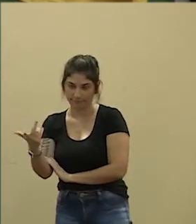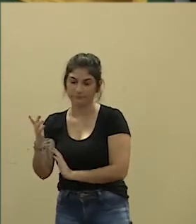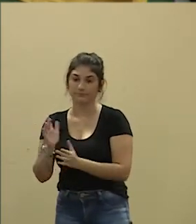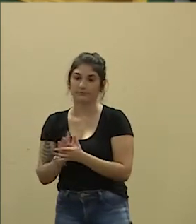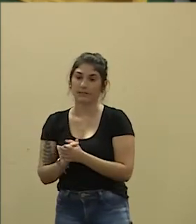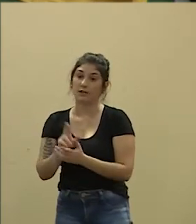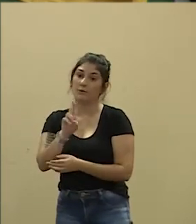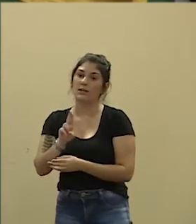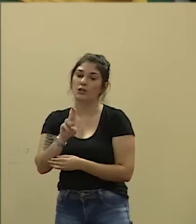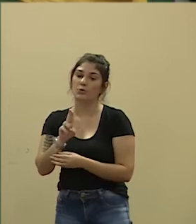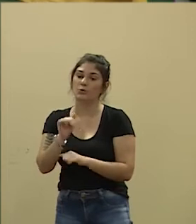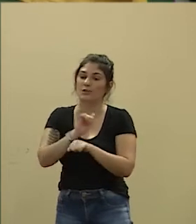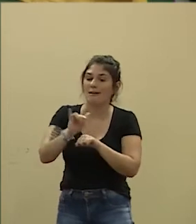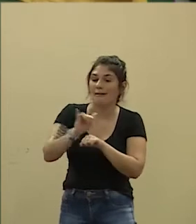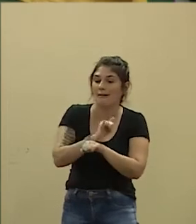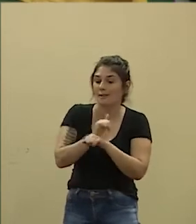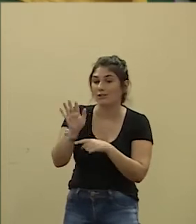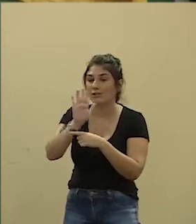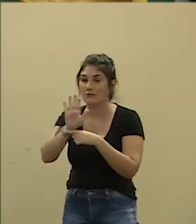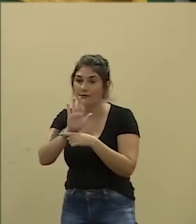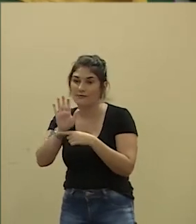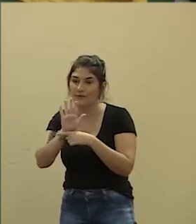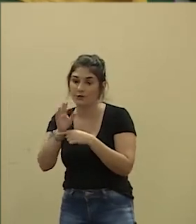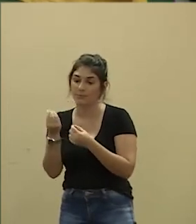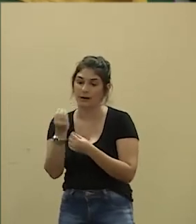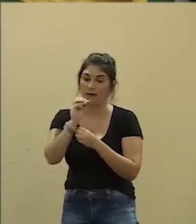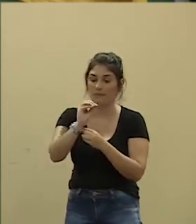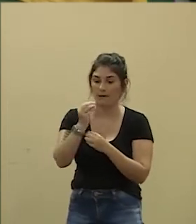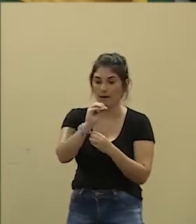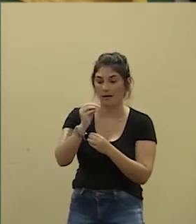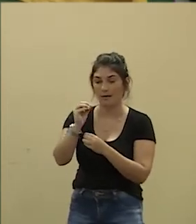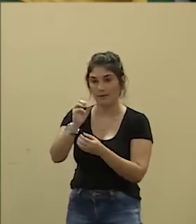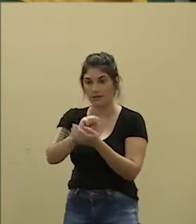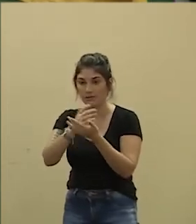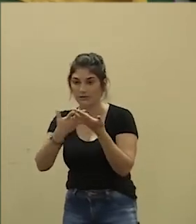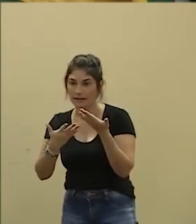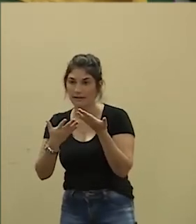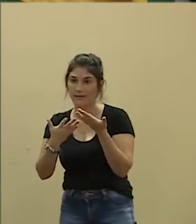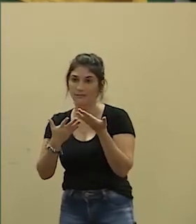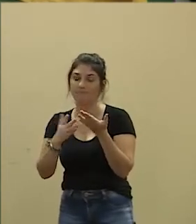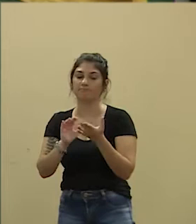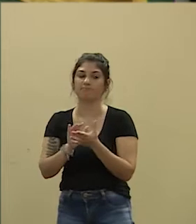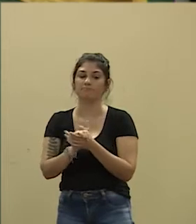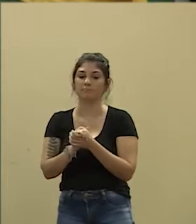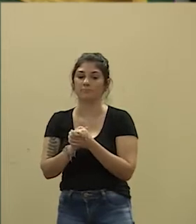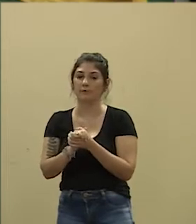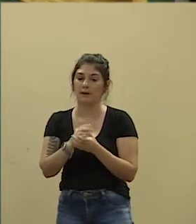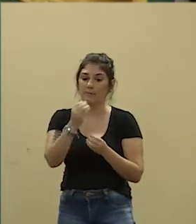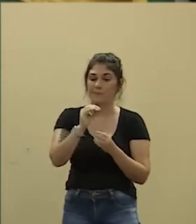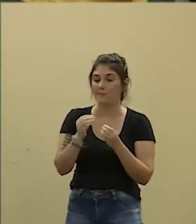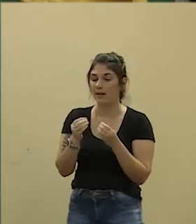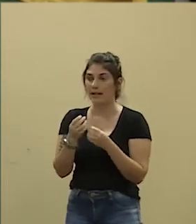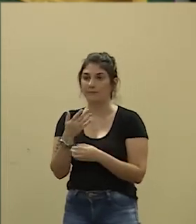ele usa dessa estratégia de pequenos vídeos introduzindo a as atividades que serão desenvolvidas na hora então vai por aqui vai pro link